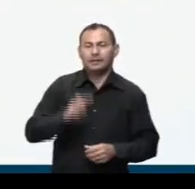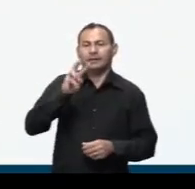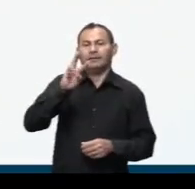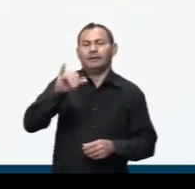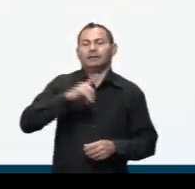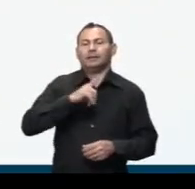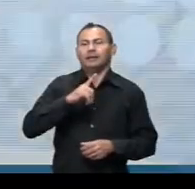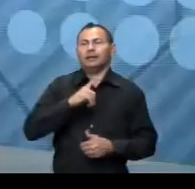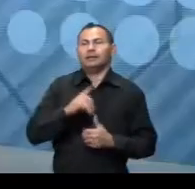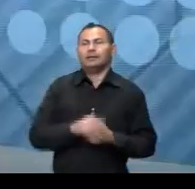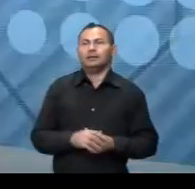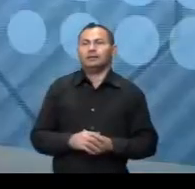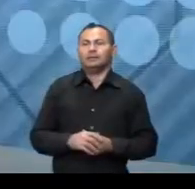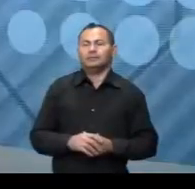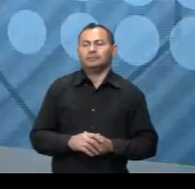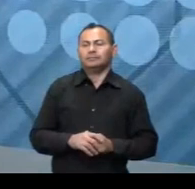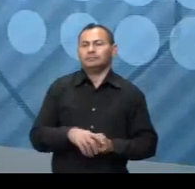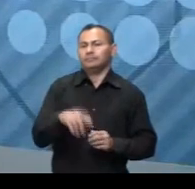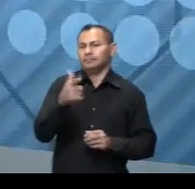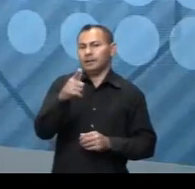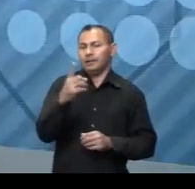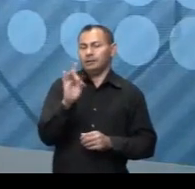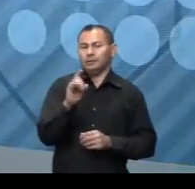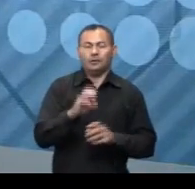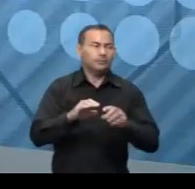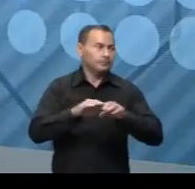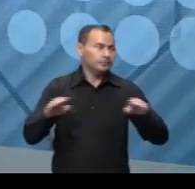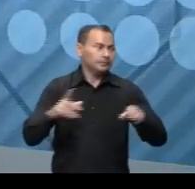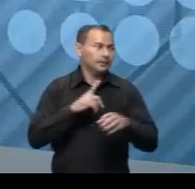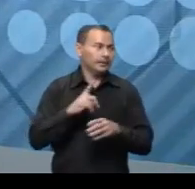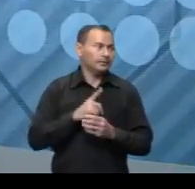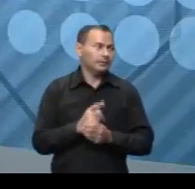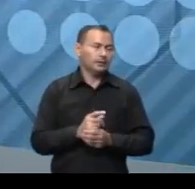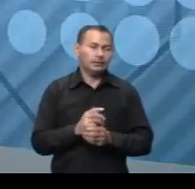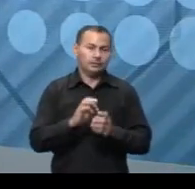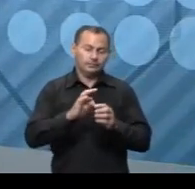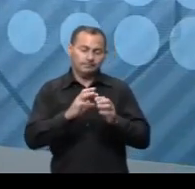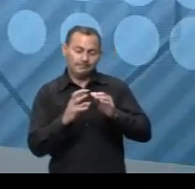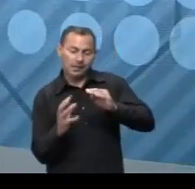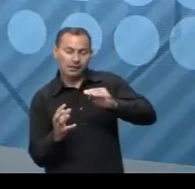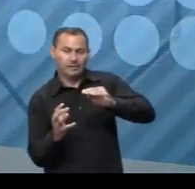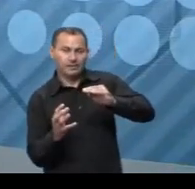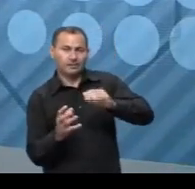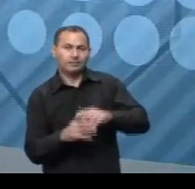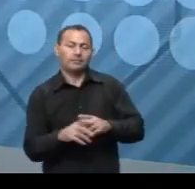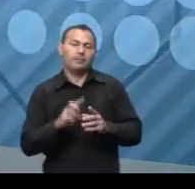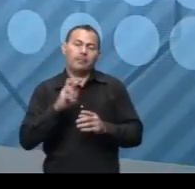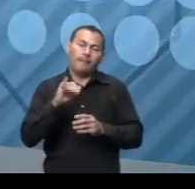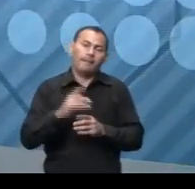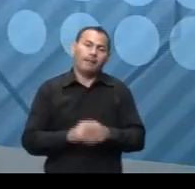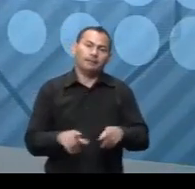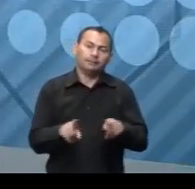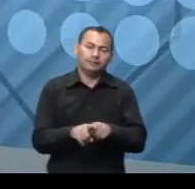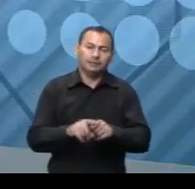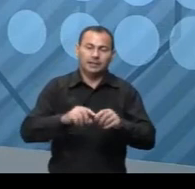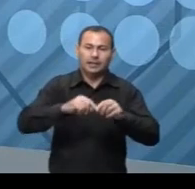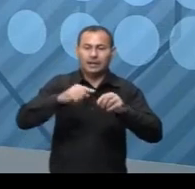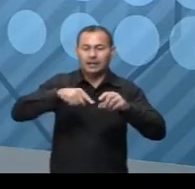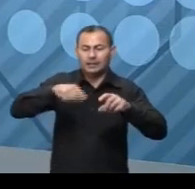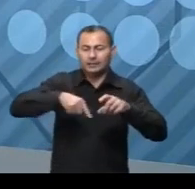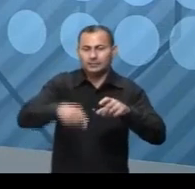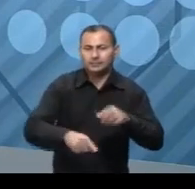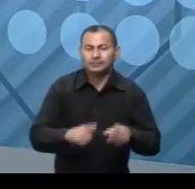vai ter ele não é só assim, ele tem uma torção para o lado também, né? Então, ele, além de ser